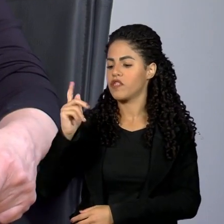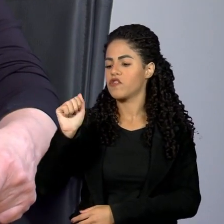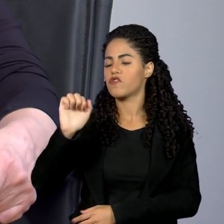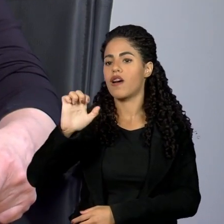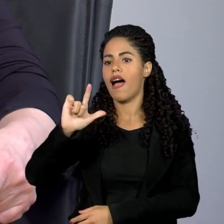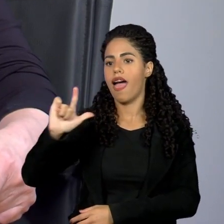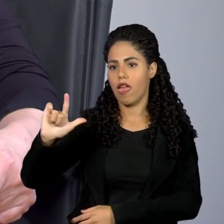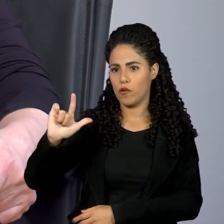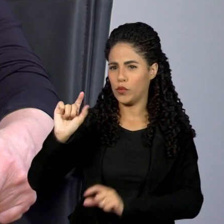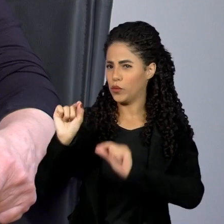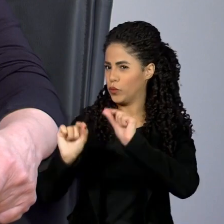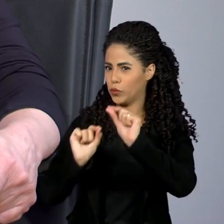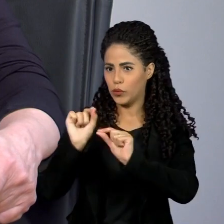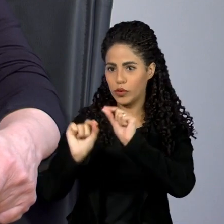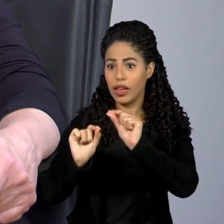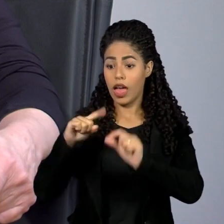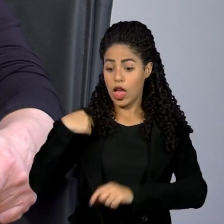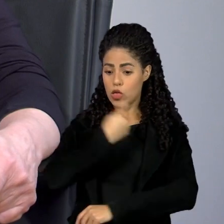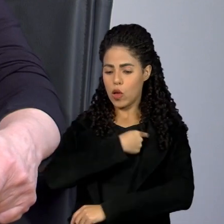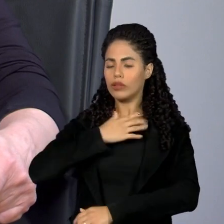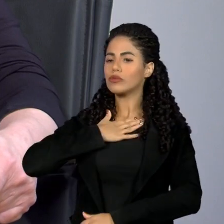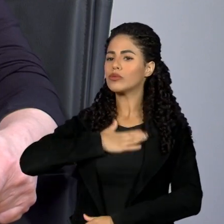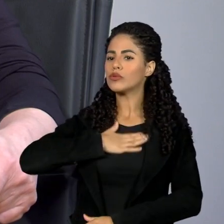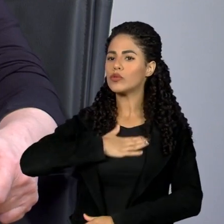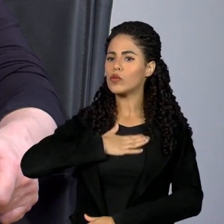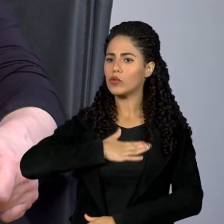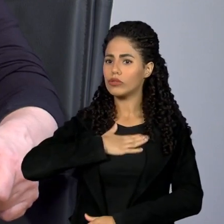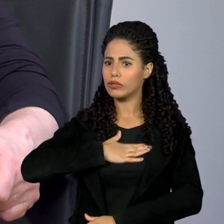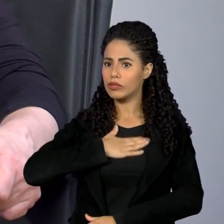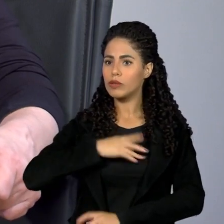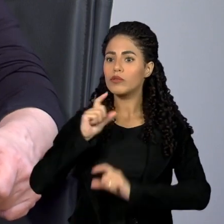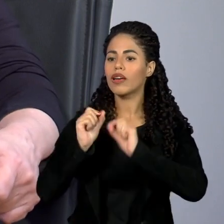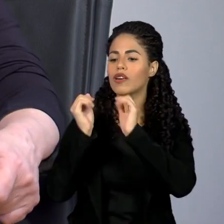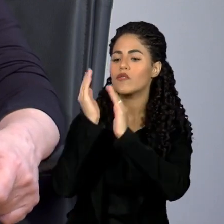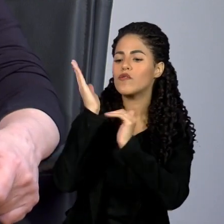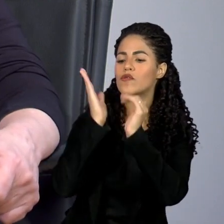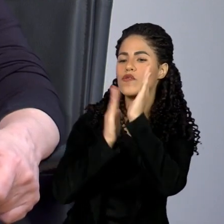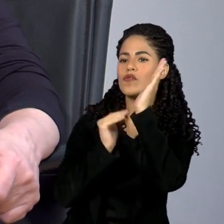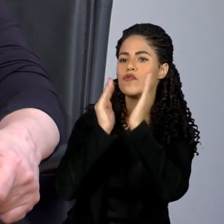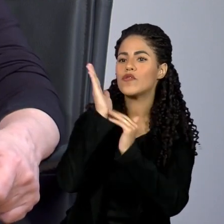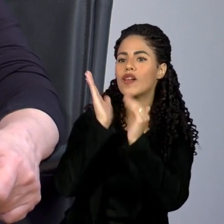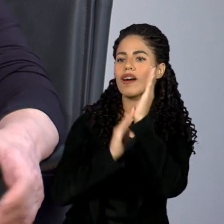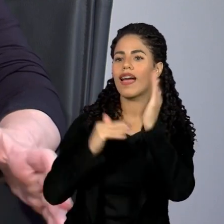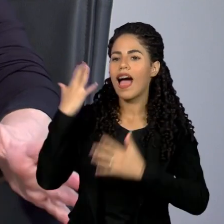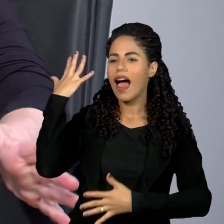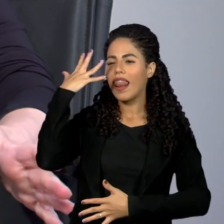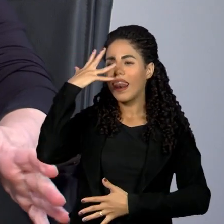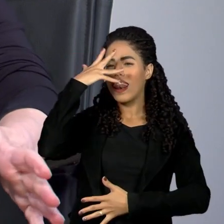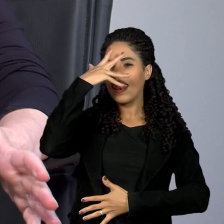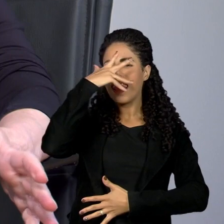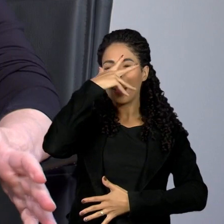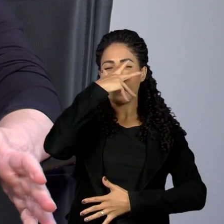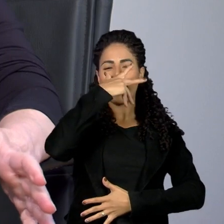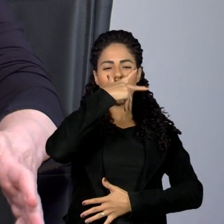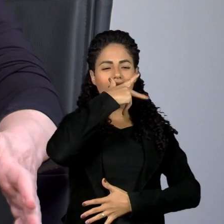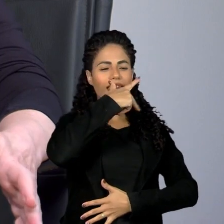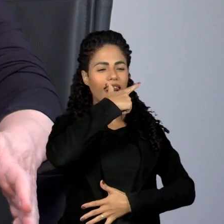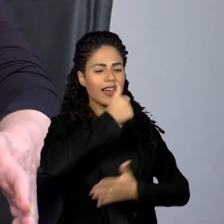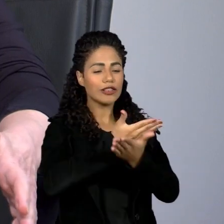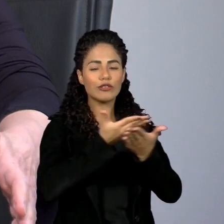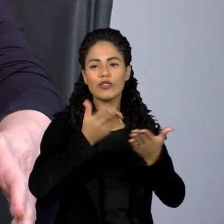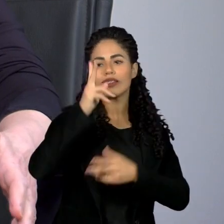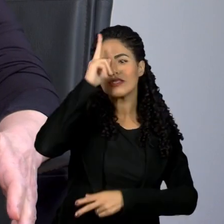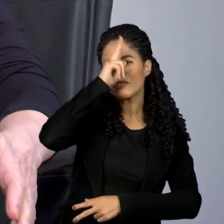que a gente o que a gente gosta no folclore é da beleza do morto,